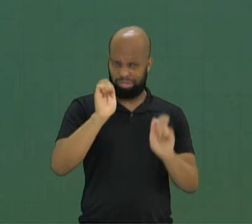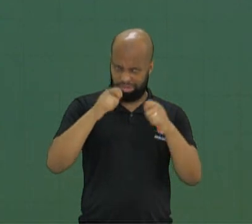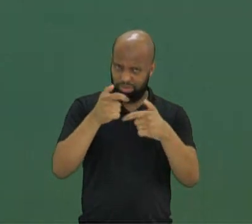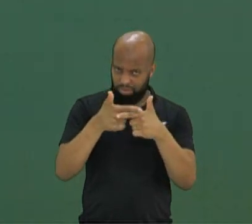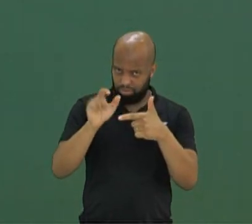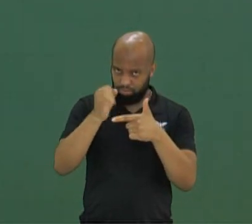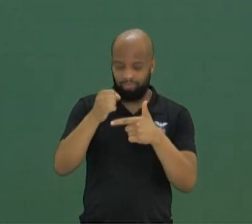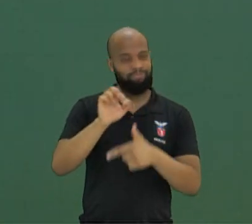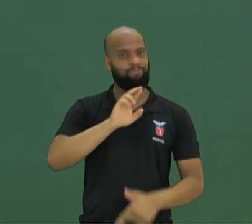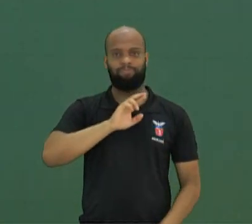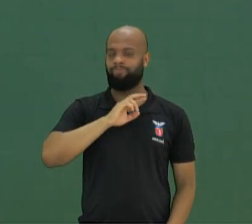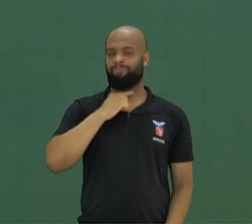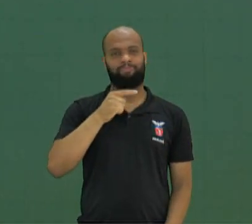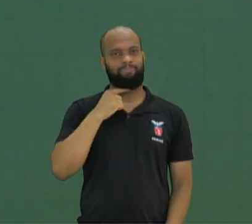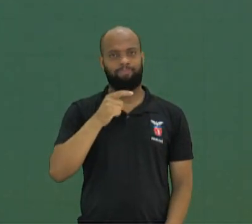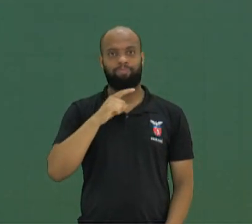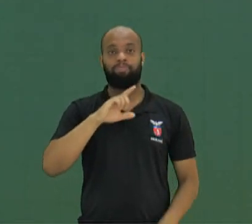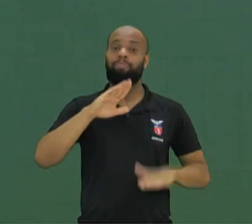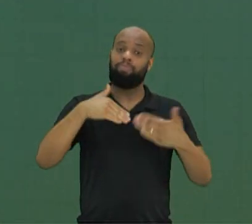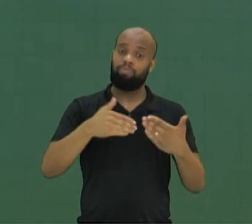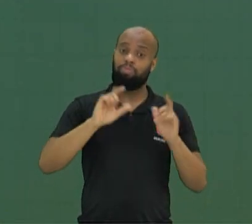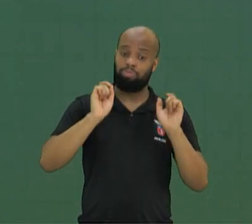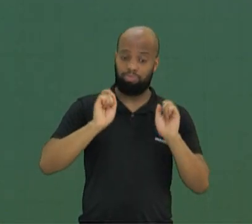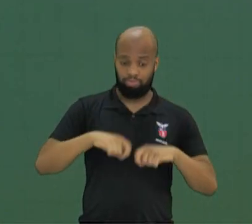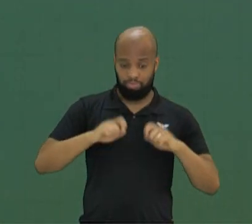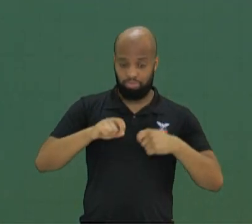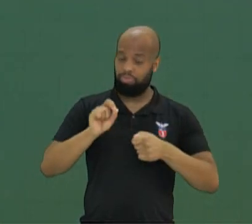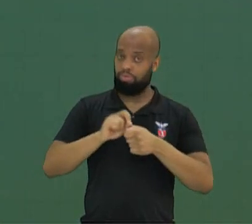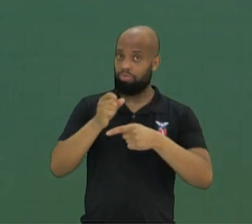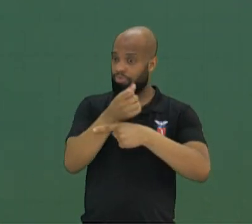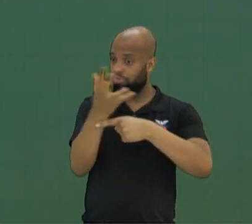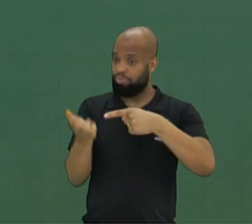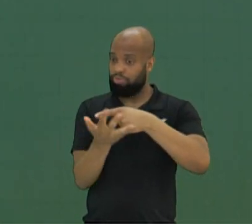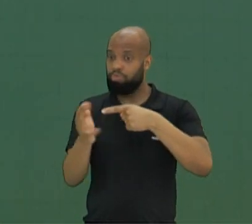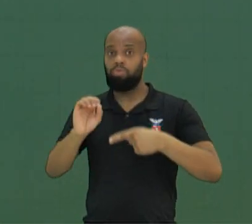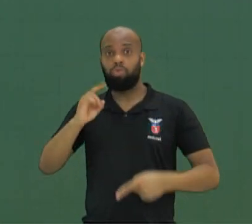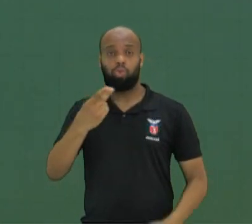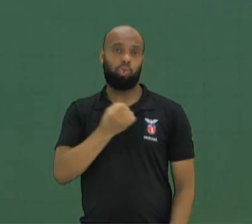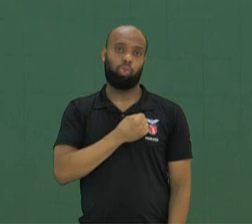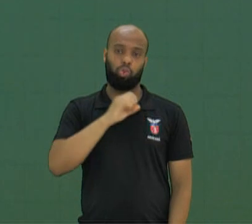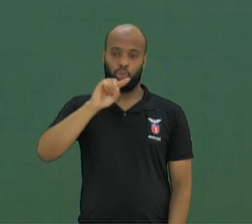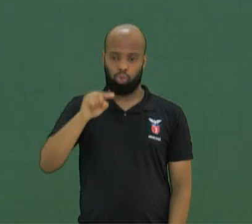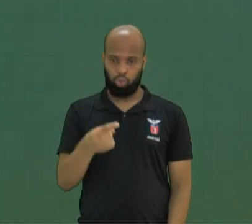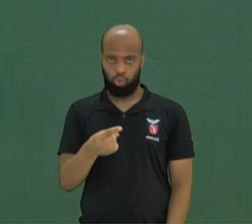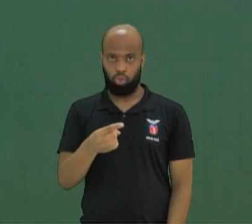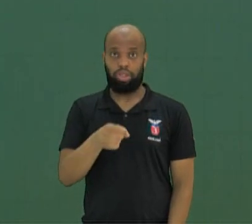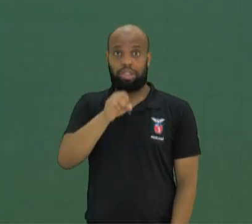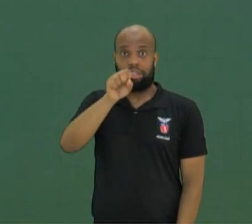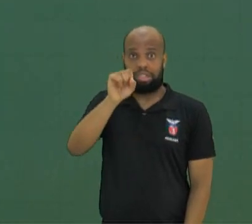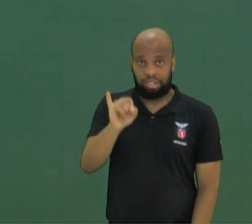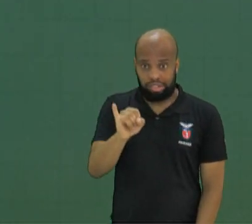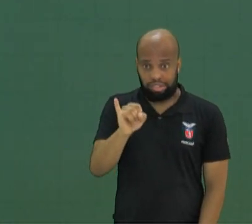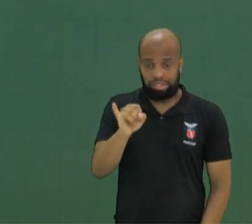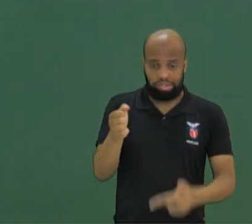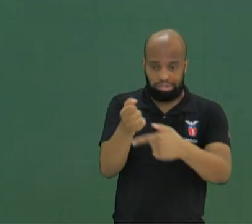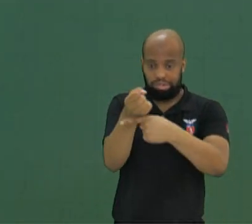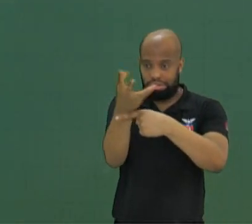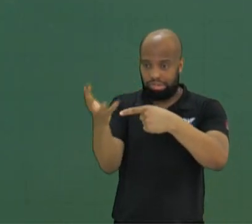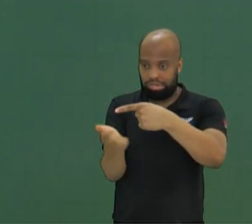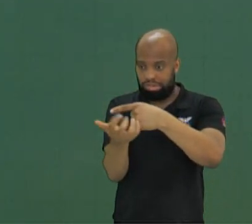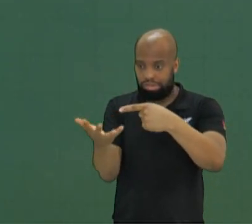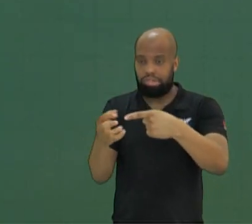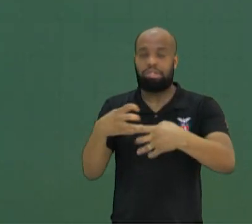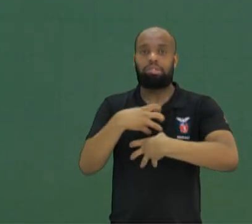pode fazer? Ou deixa como decimal, ou deixa como fração. Só que se você deixar como fração, ela tem que ser na forma mais